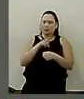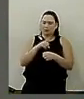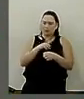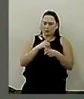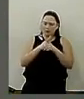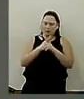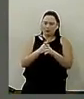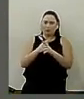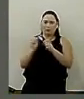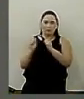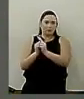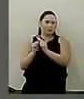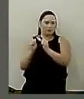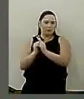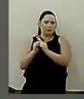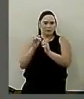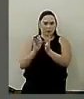Jesus.